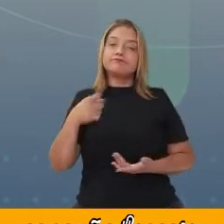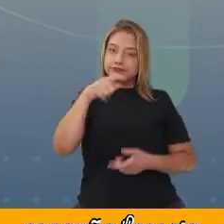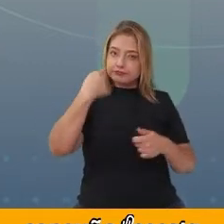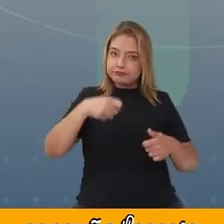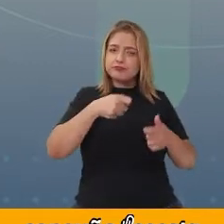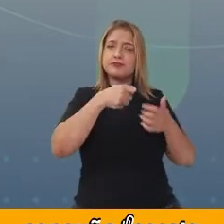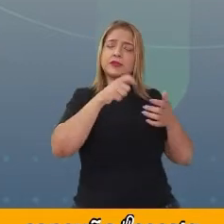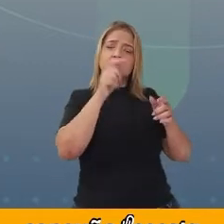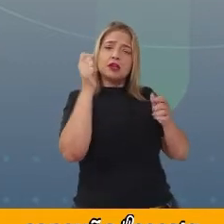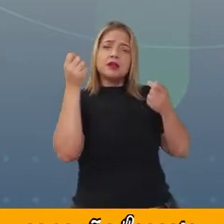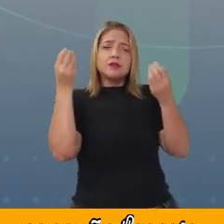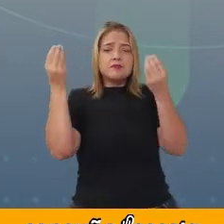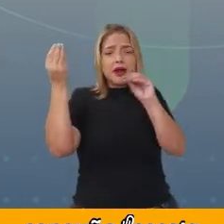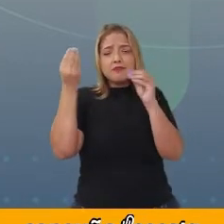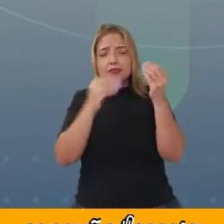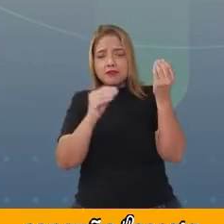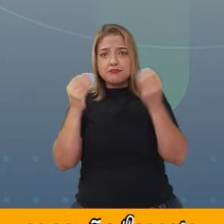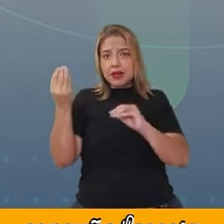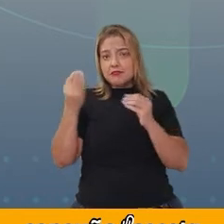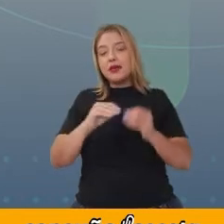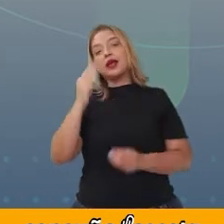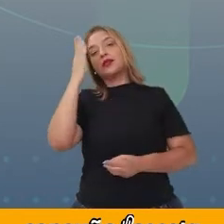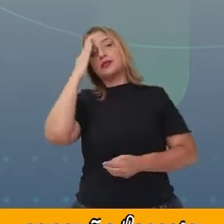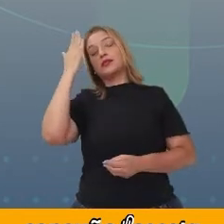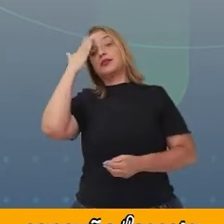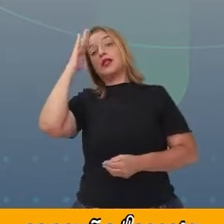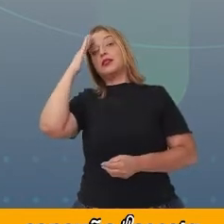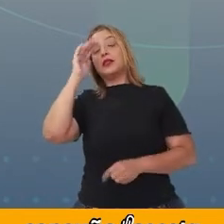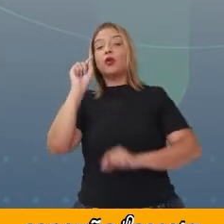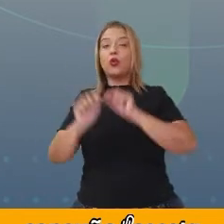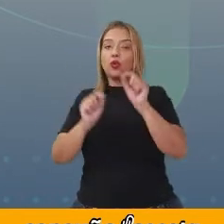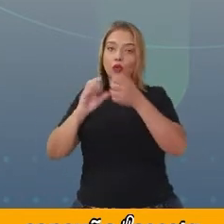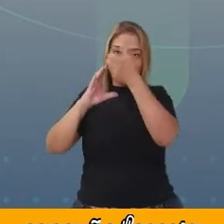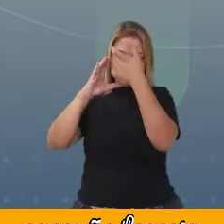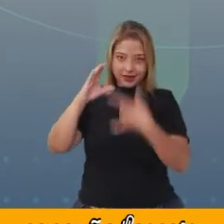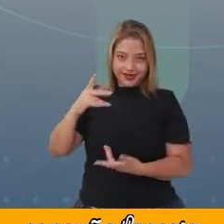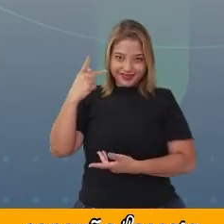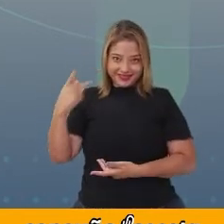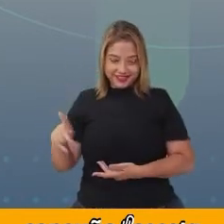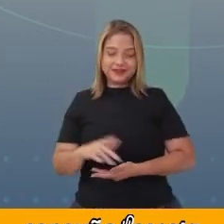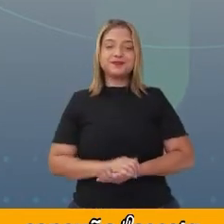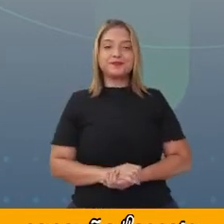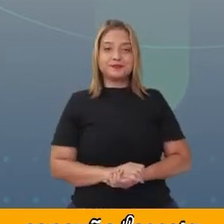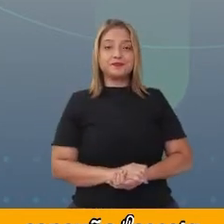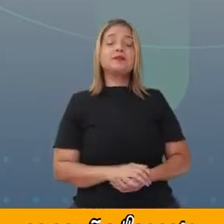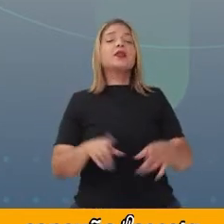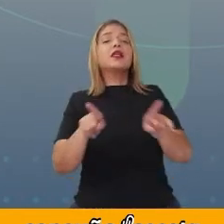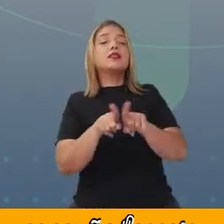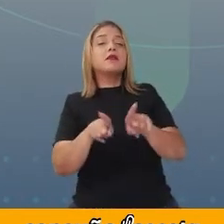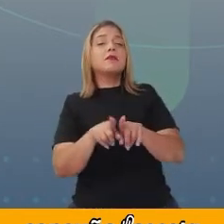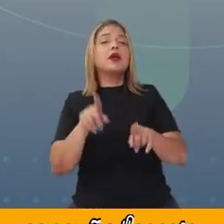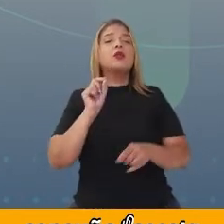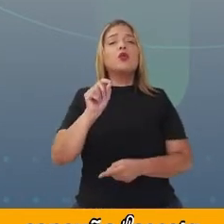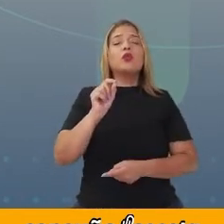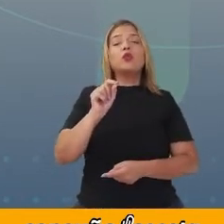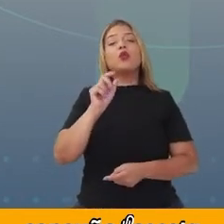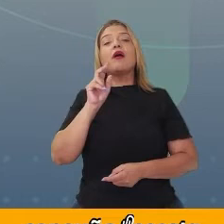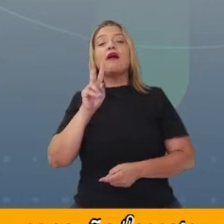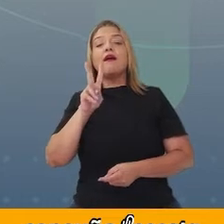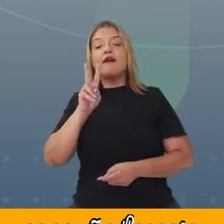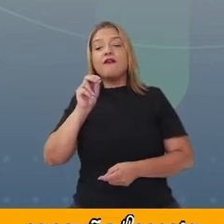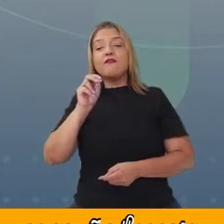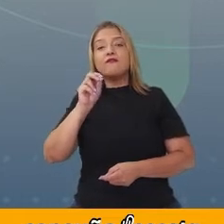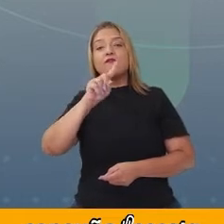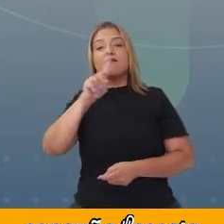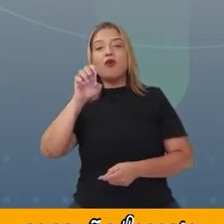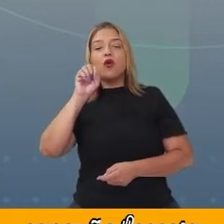fim. Além disso, nós temos as vozes que circulam no texto. A primeira delas é a voz do narrador, o